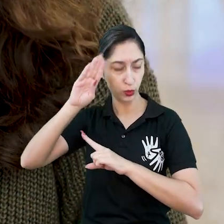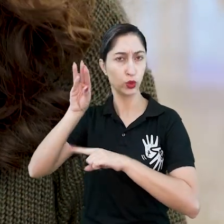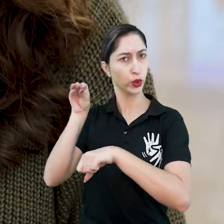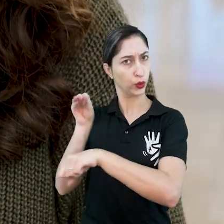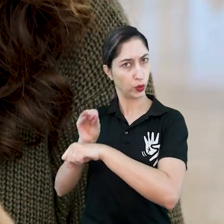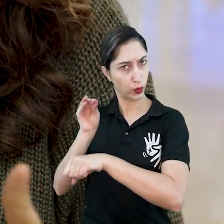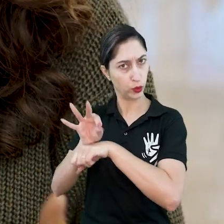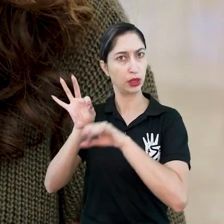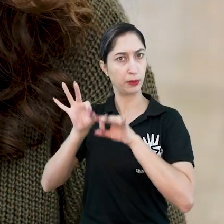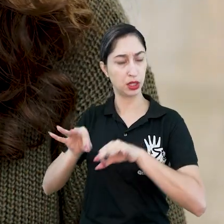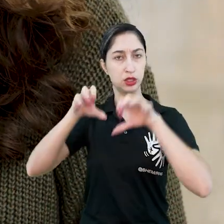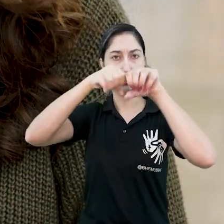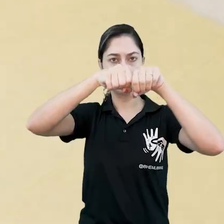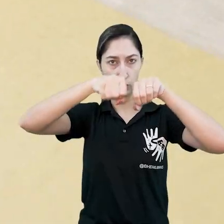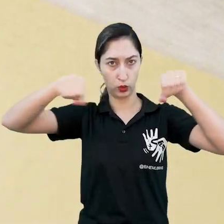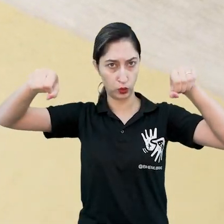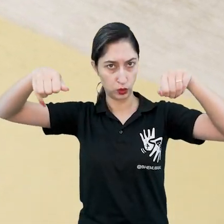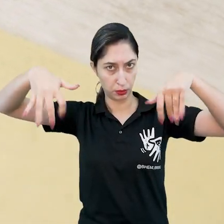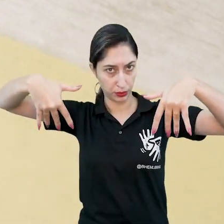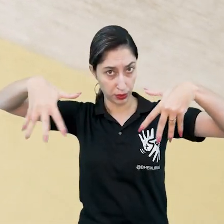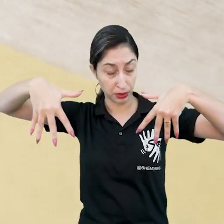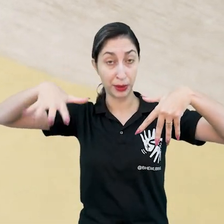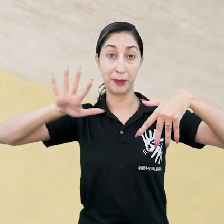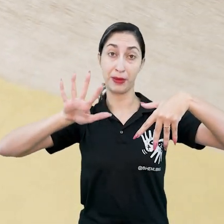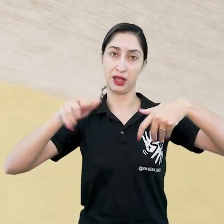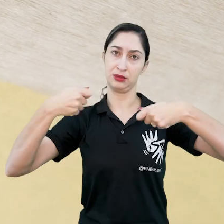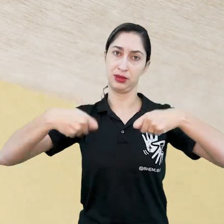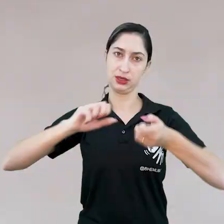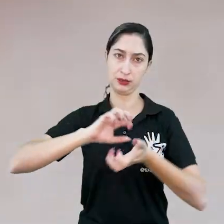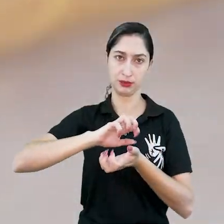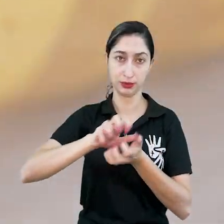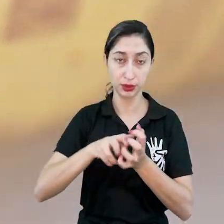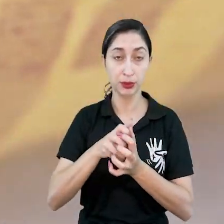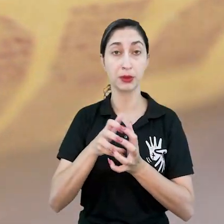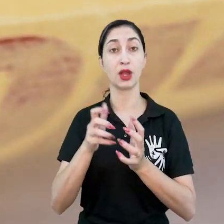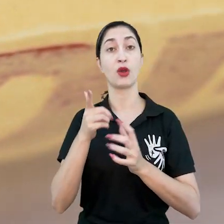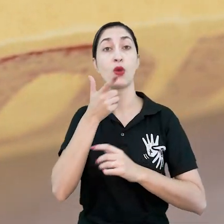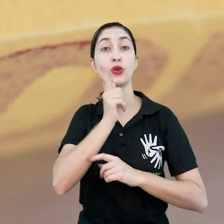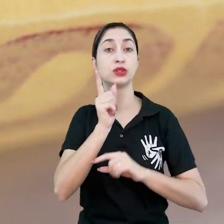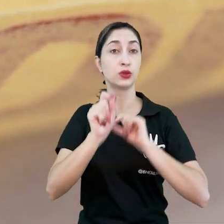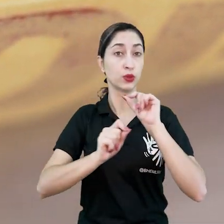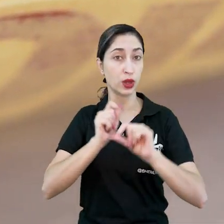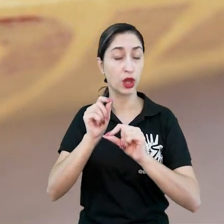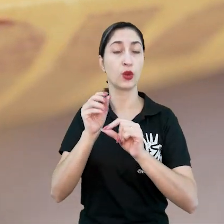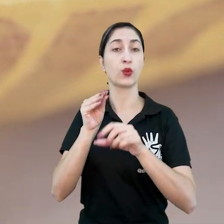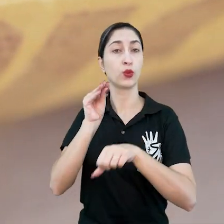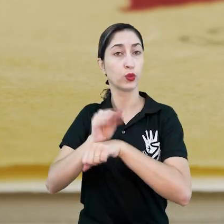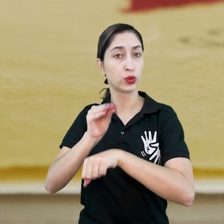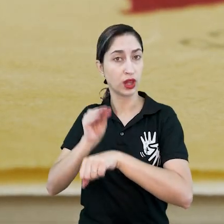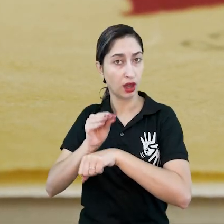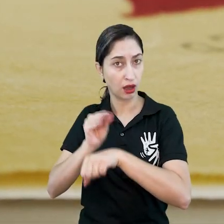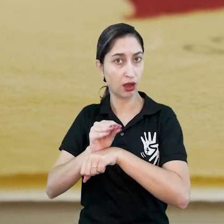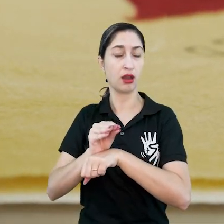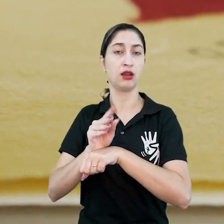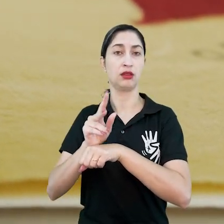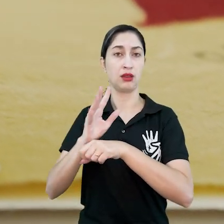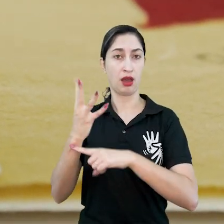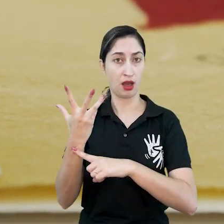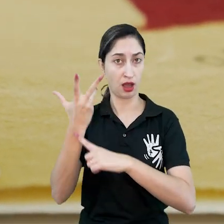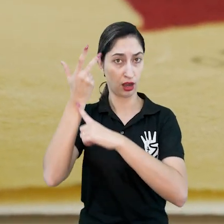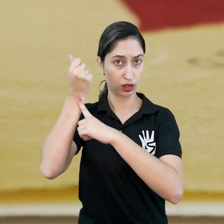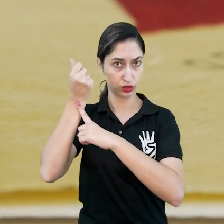pela equipe do Museu de Arte da Pampulha. O restauro é uma medida de proteção, né? De um acervo, nesse